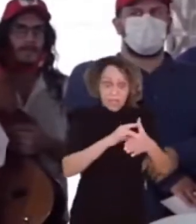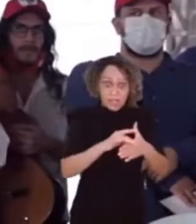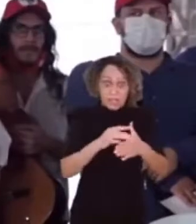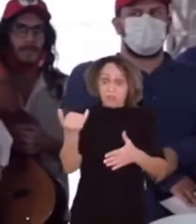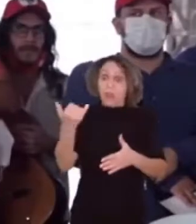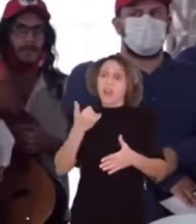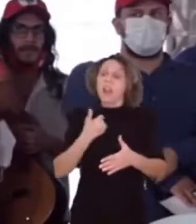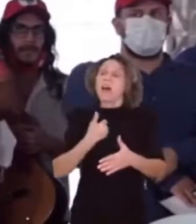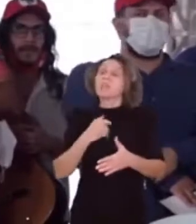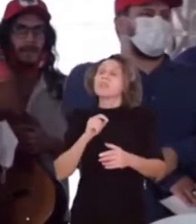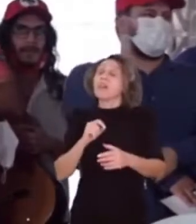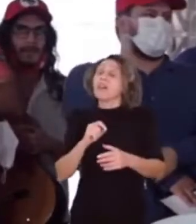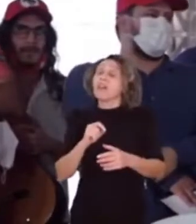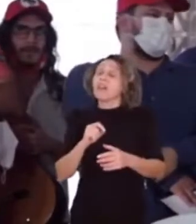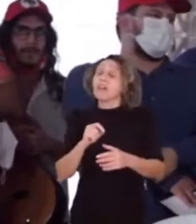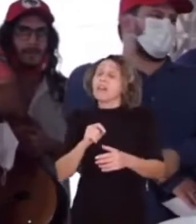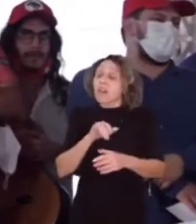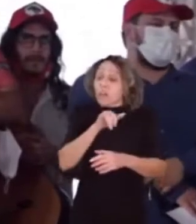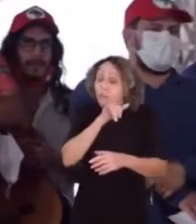faça.